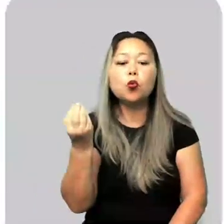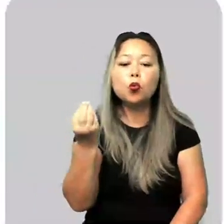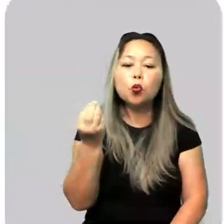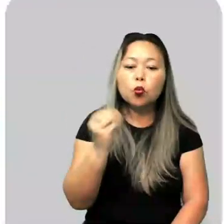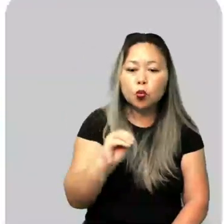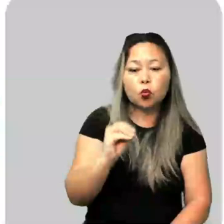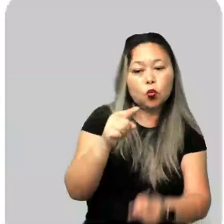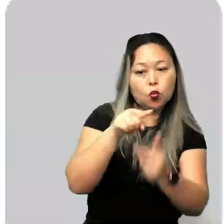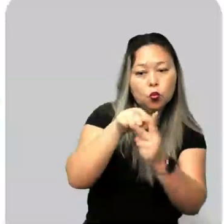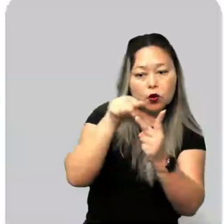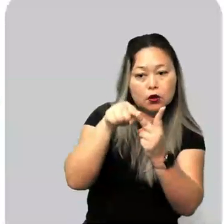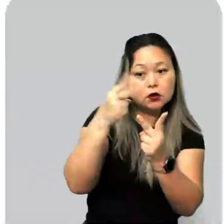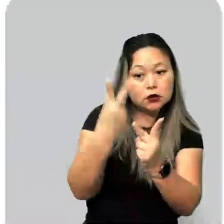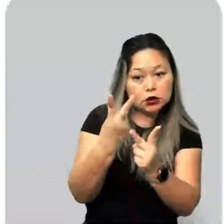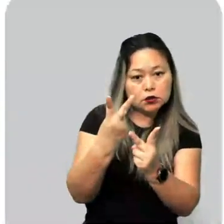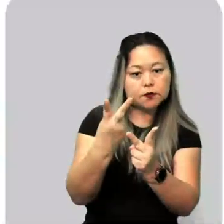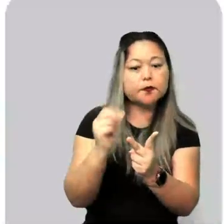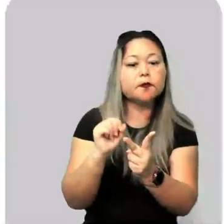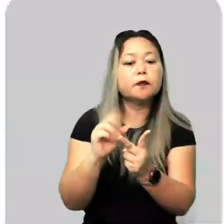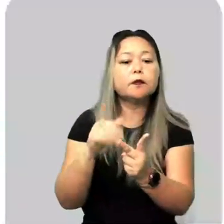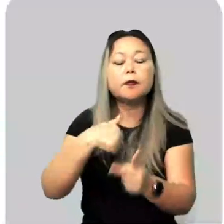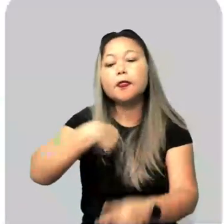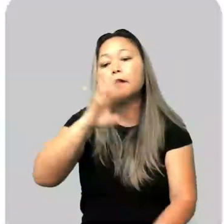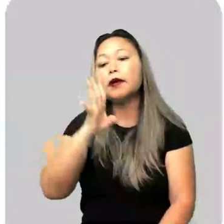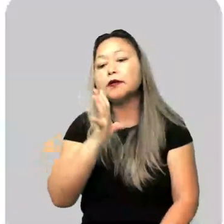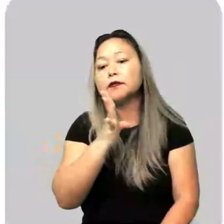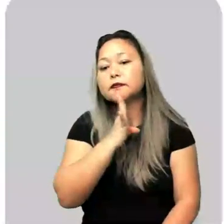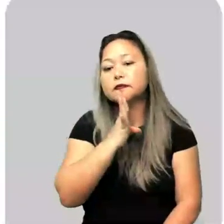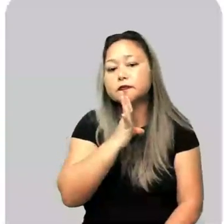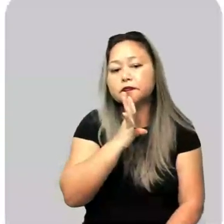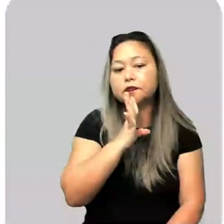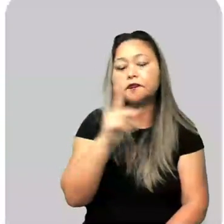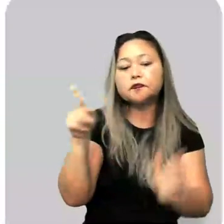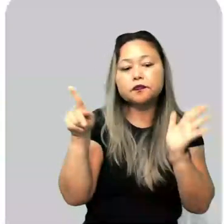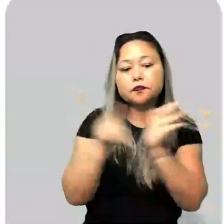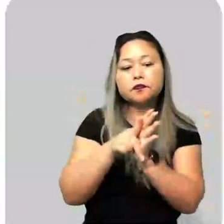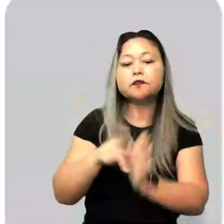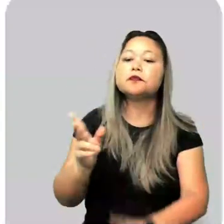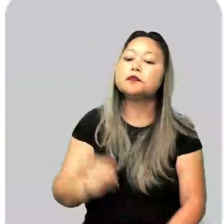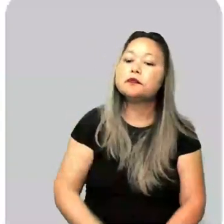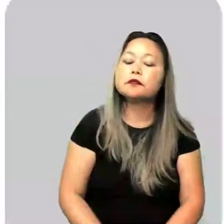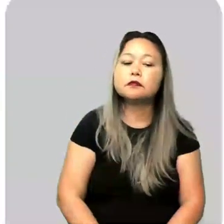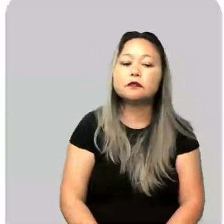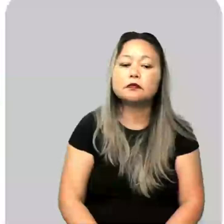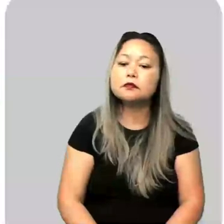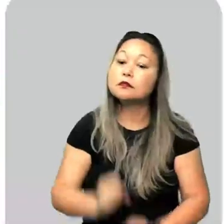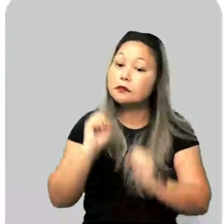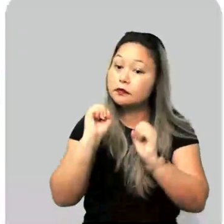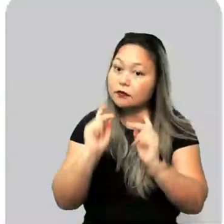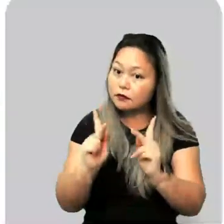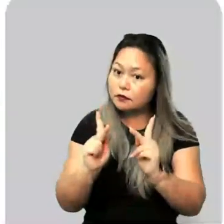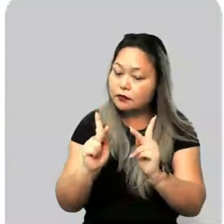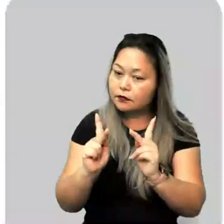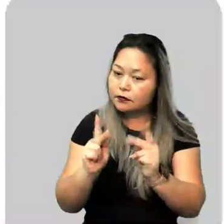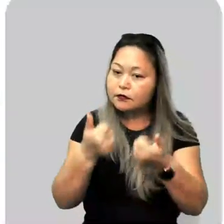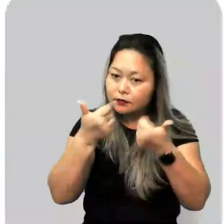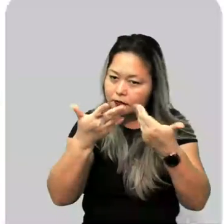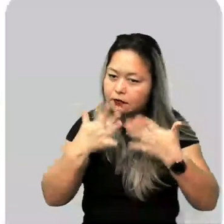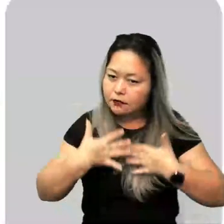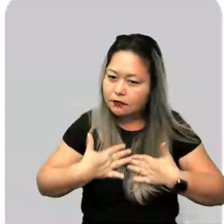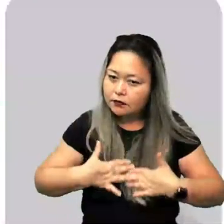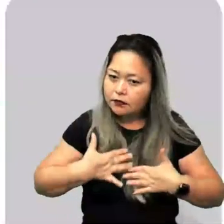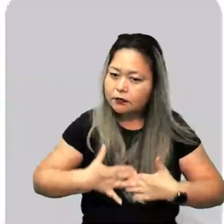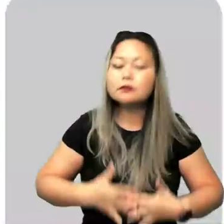como disacarídeo, onde o mais comum, né, são os próprios disacarídeos aí. Belezinha? Tudo